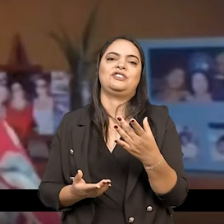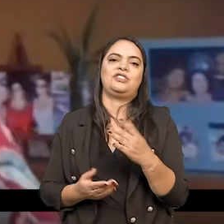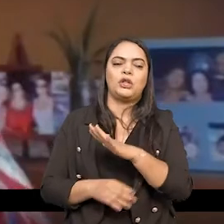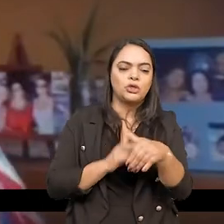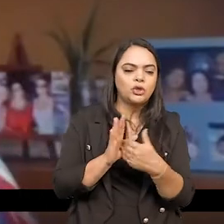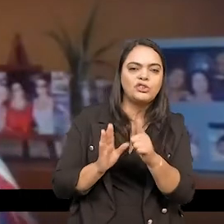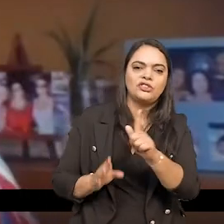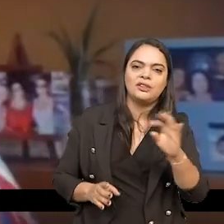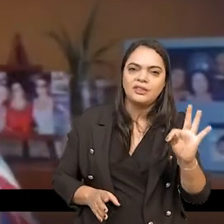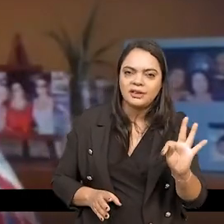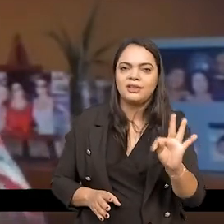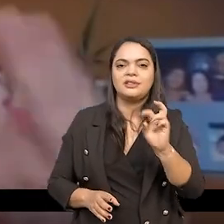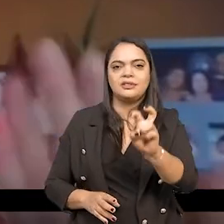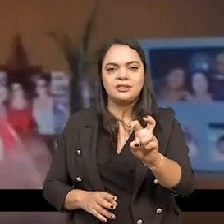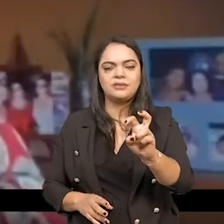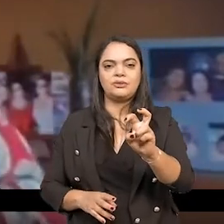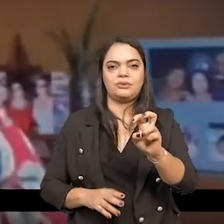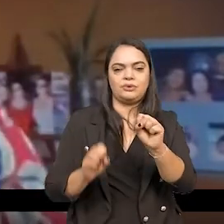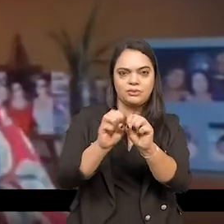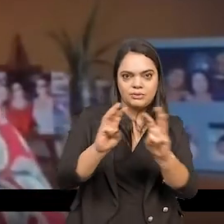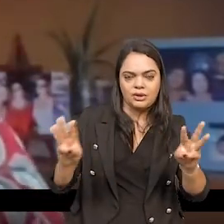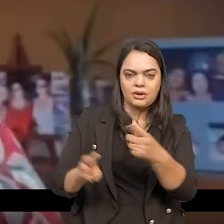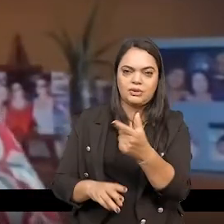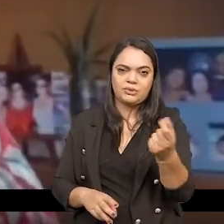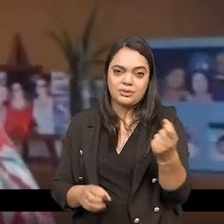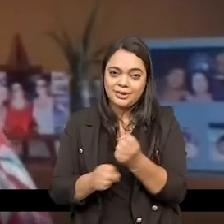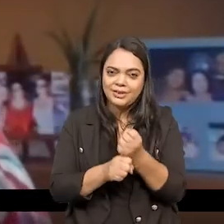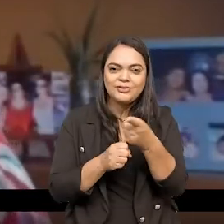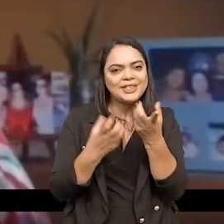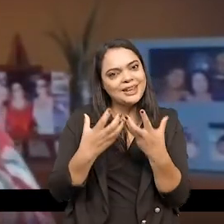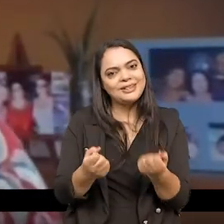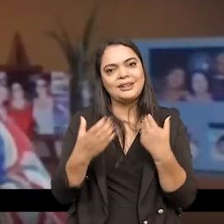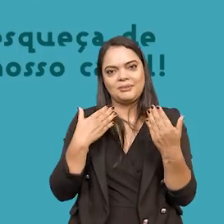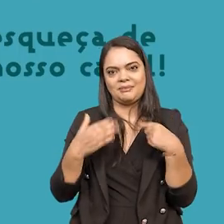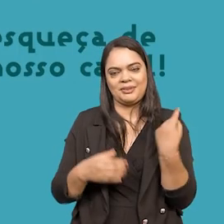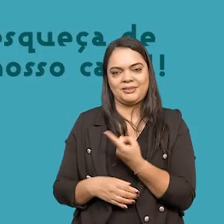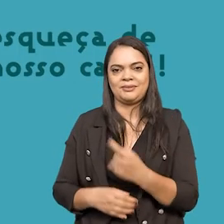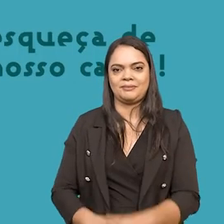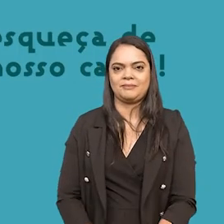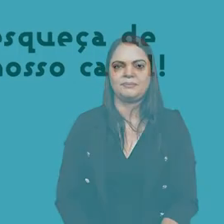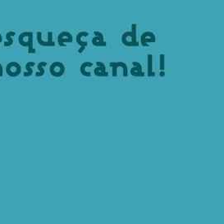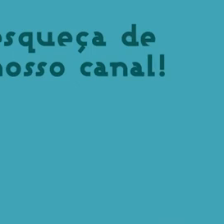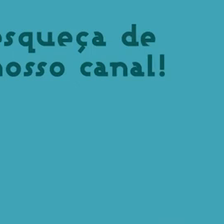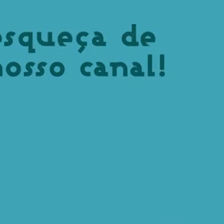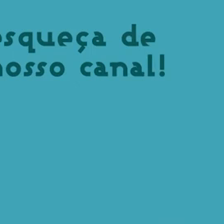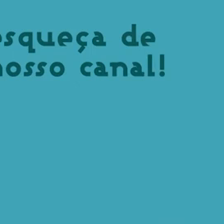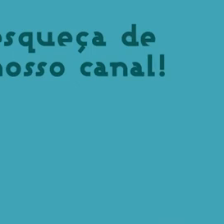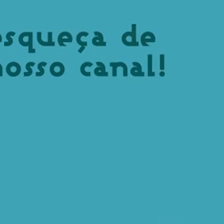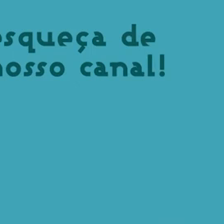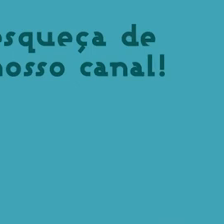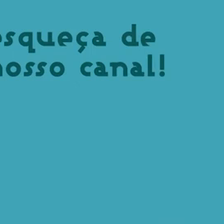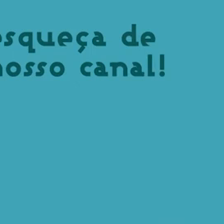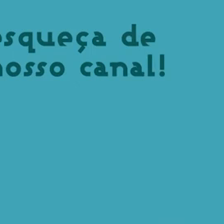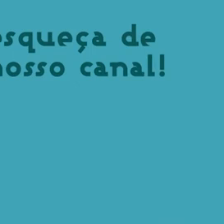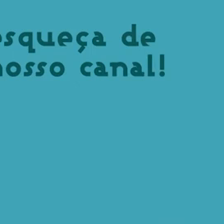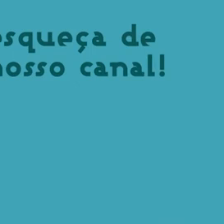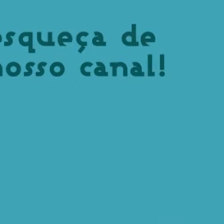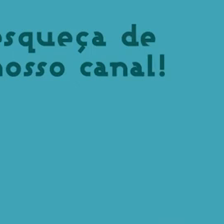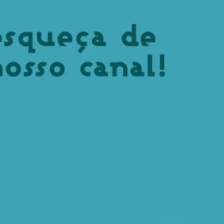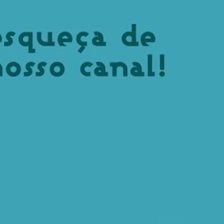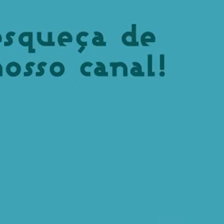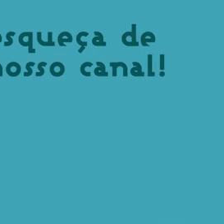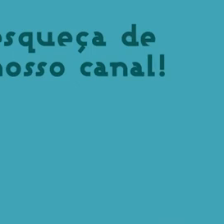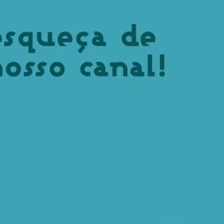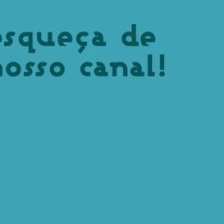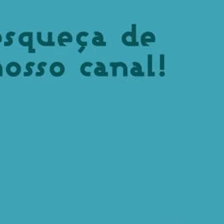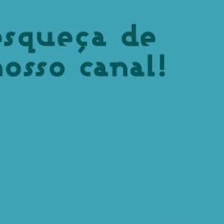GT5 do Portal do Bicentenário, por ter aceito fazer essa conversa com a gente. Portal do Bicentenário, obrigada por assistir. Não se